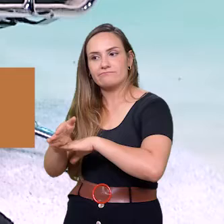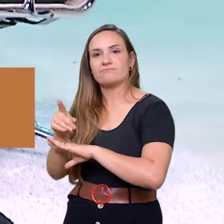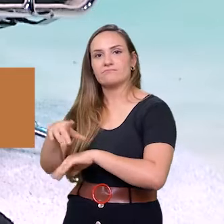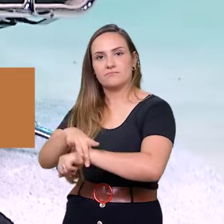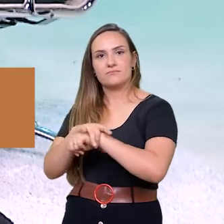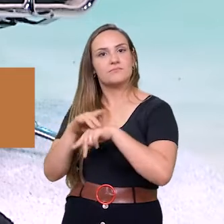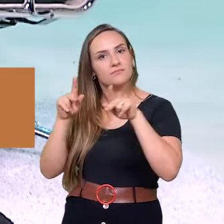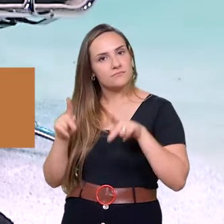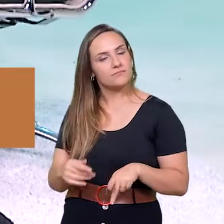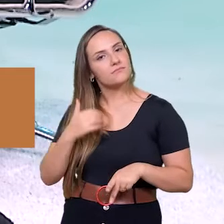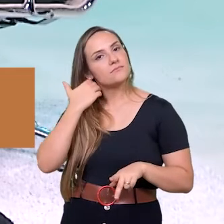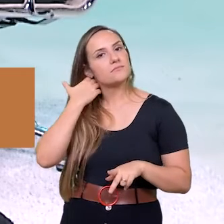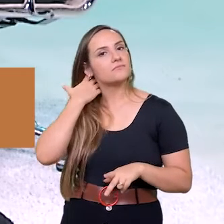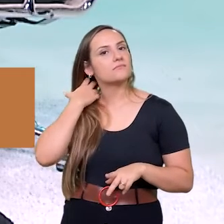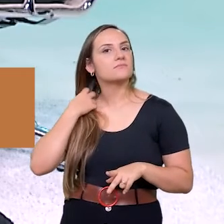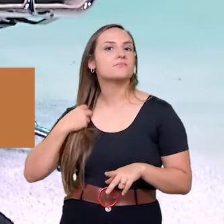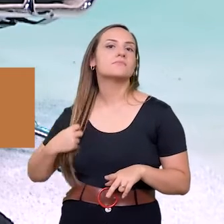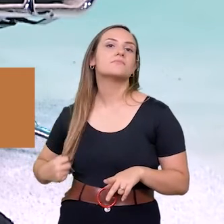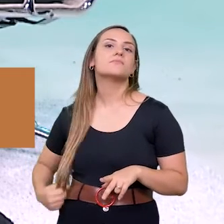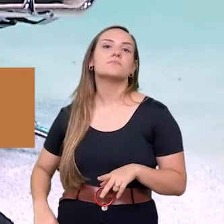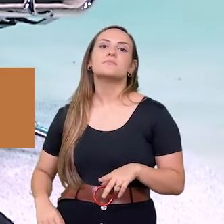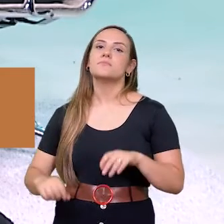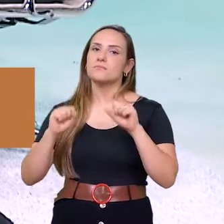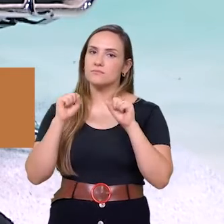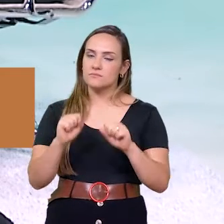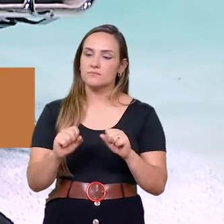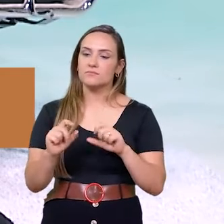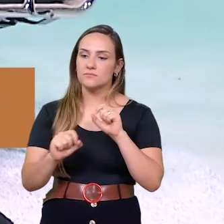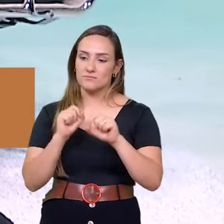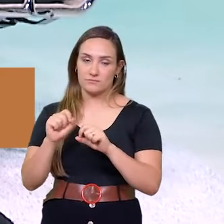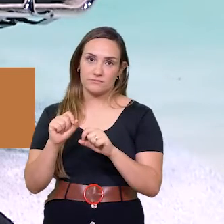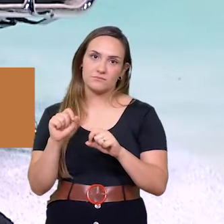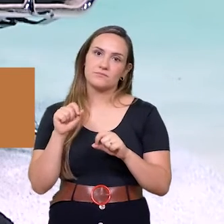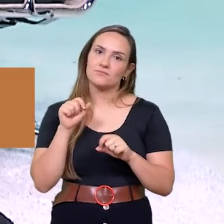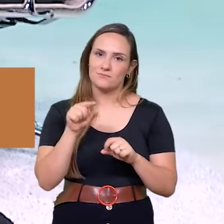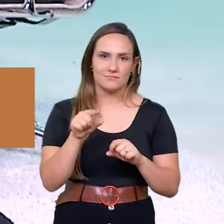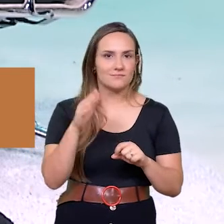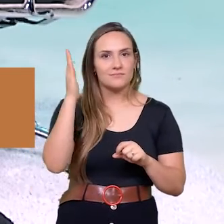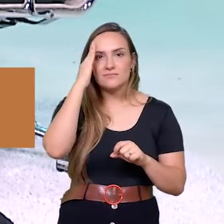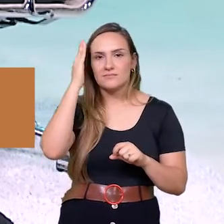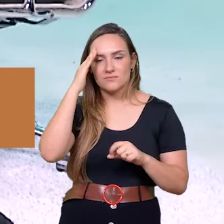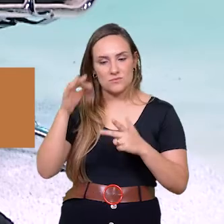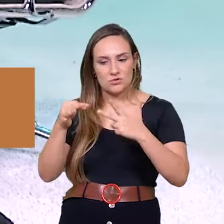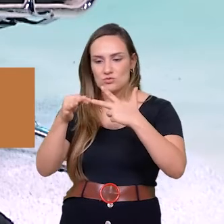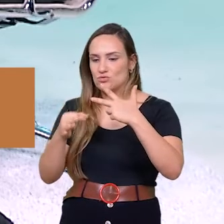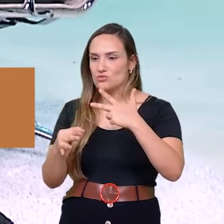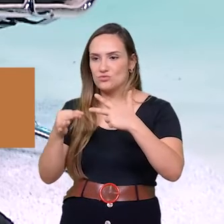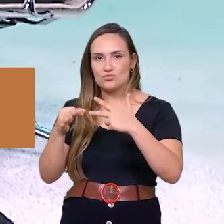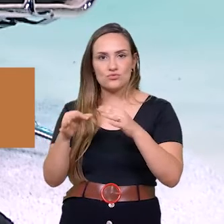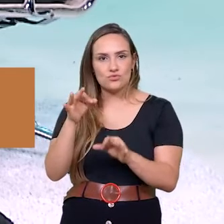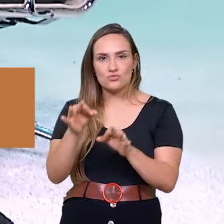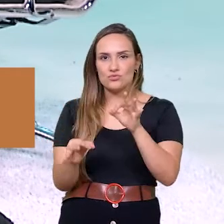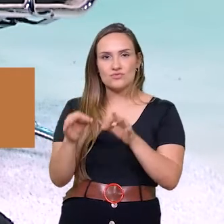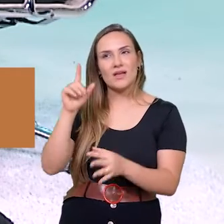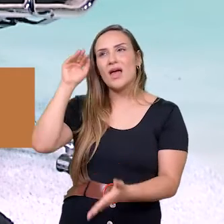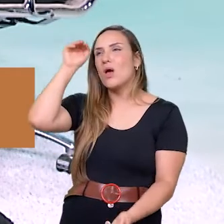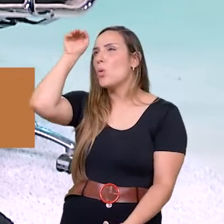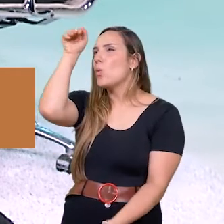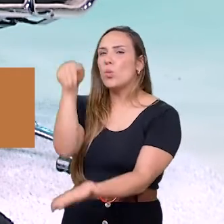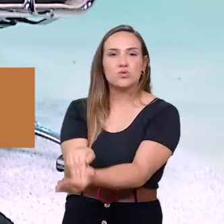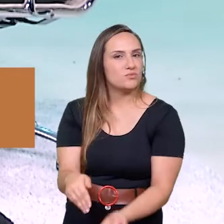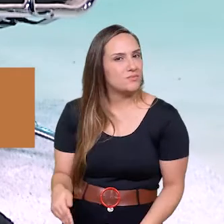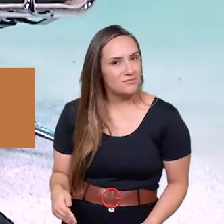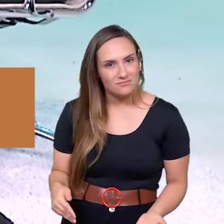pessoa percorra todos os trâmites administrativos. Sim. A justiça, como já se sabe, ela é a última... Ela